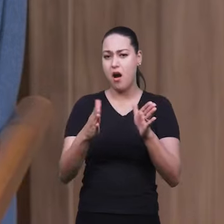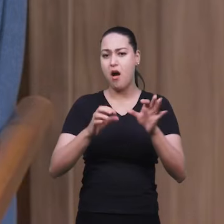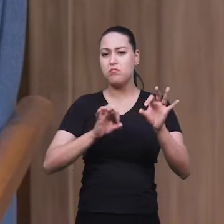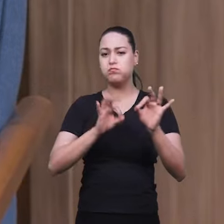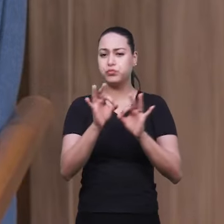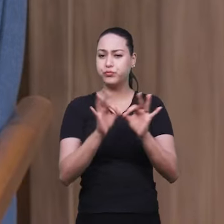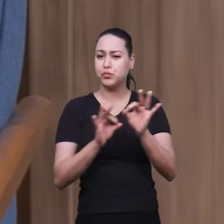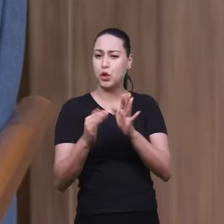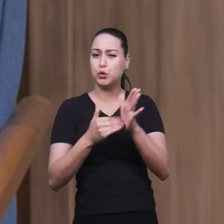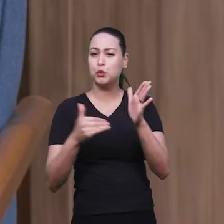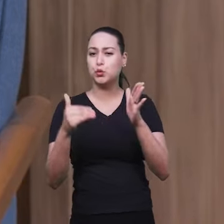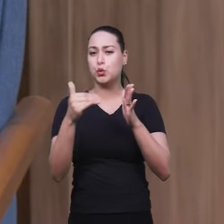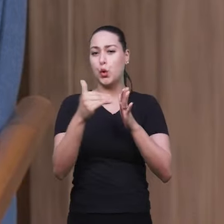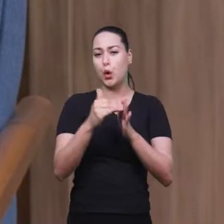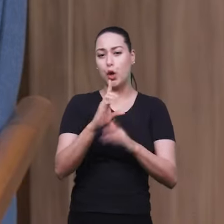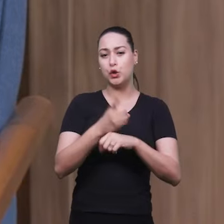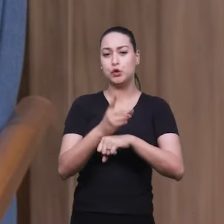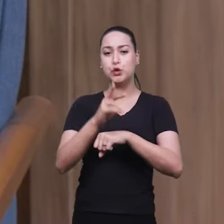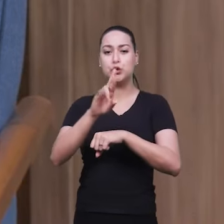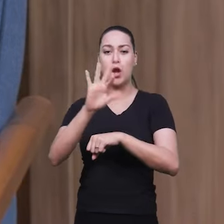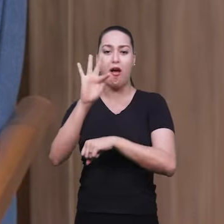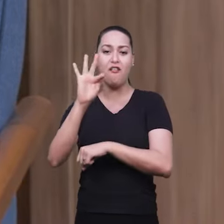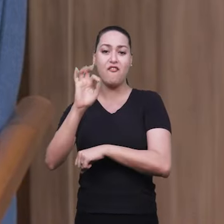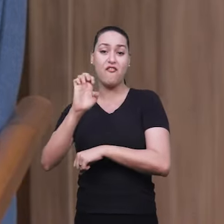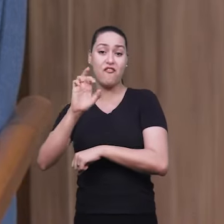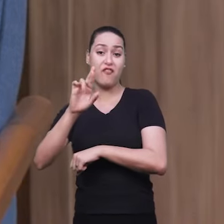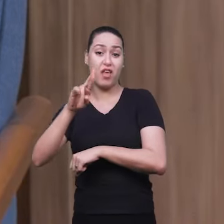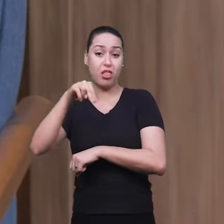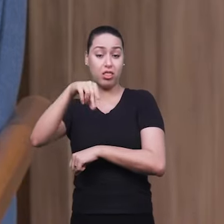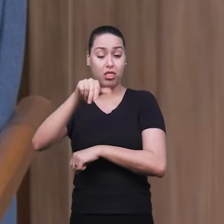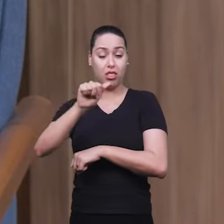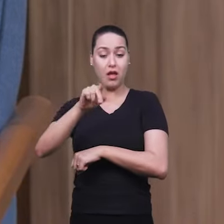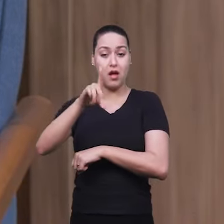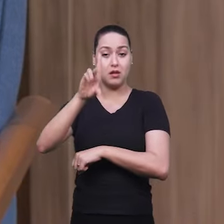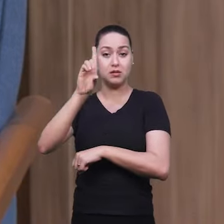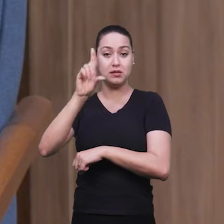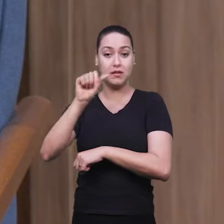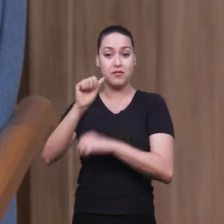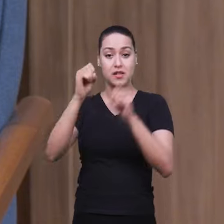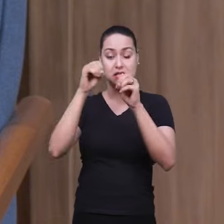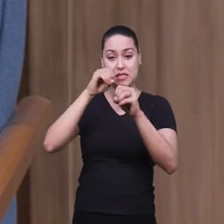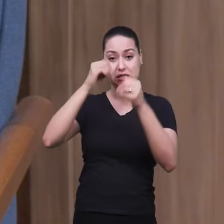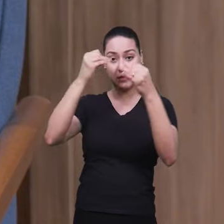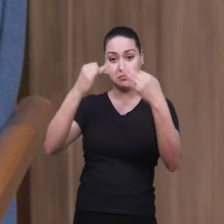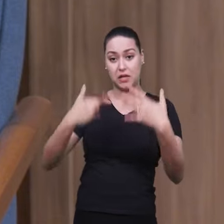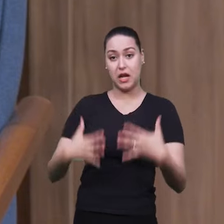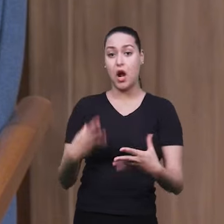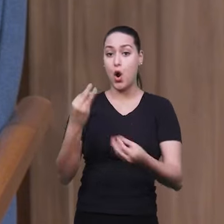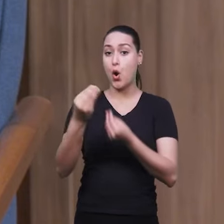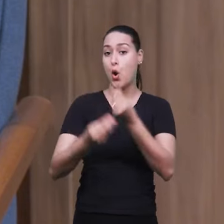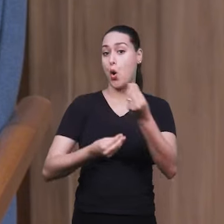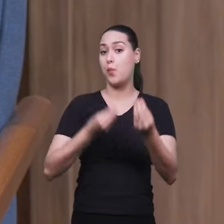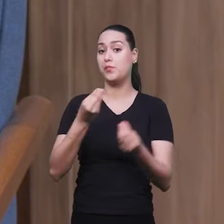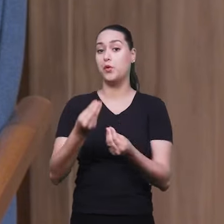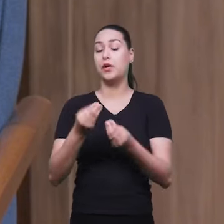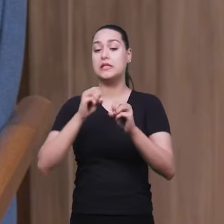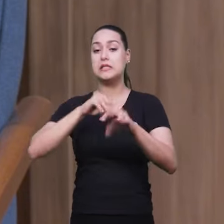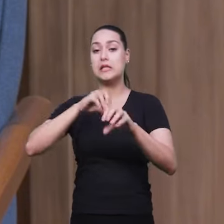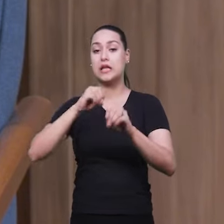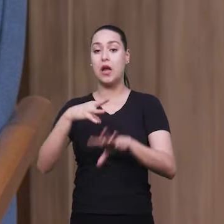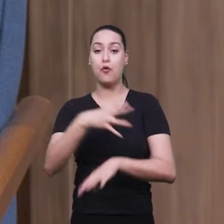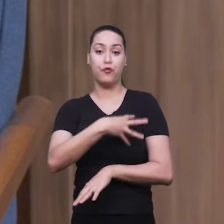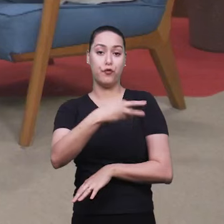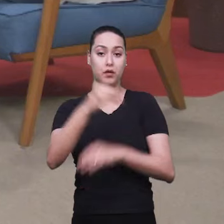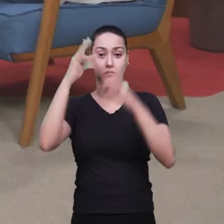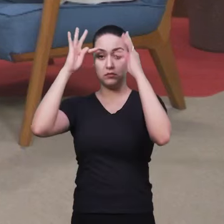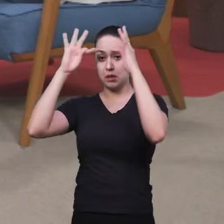doutora Fernanda Becali vai falar sobre a educação dos filhos no temor do Senhor, hoje abordando a formação da identidade do